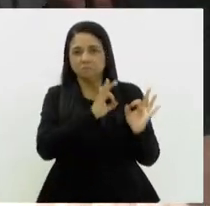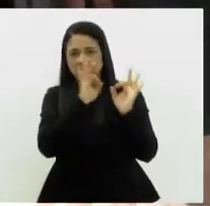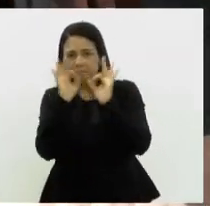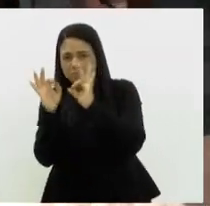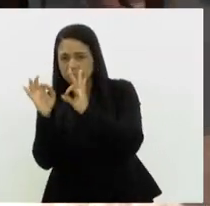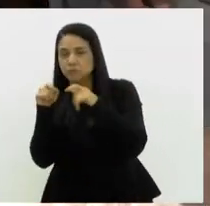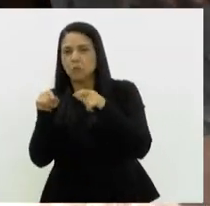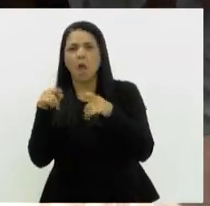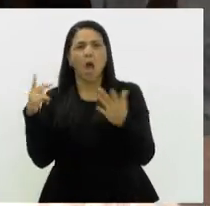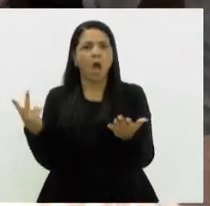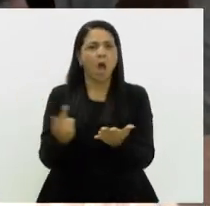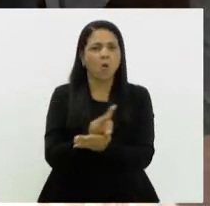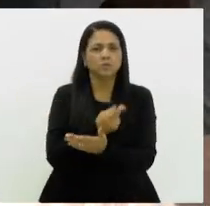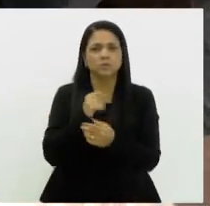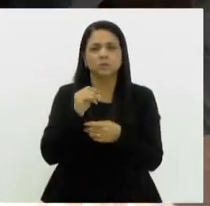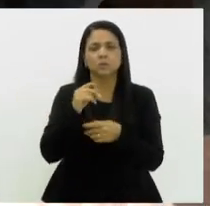Sul.